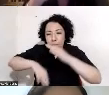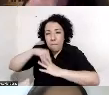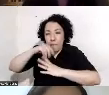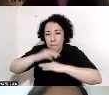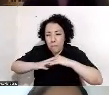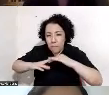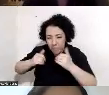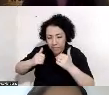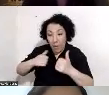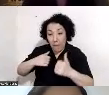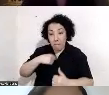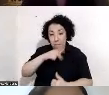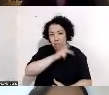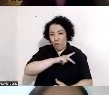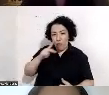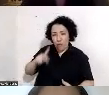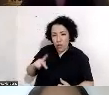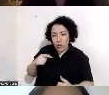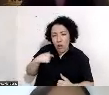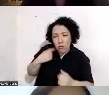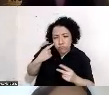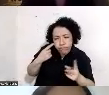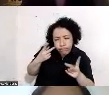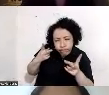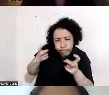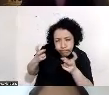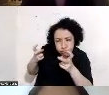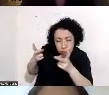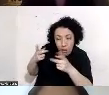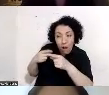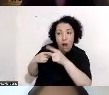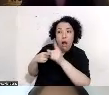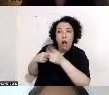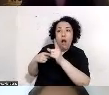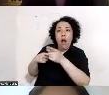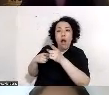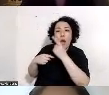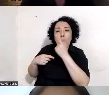que professores devem ser criadores de oportunidade para alunos.